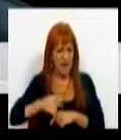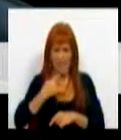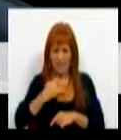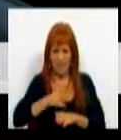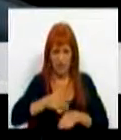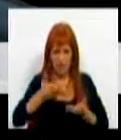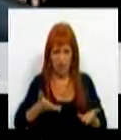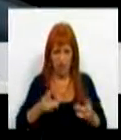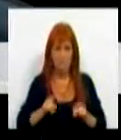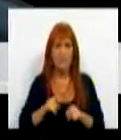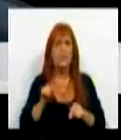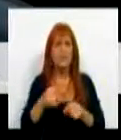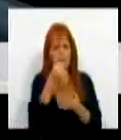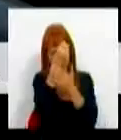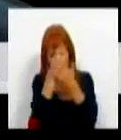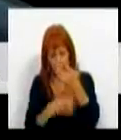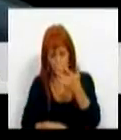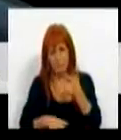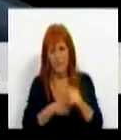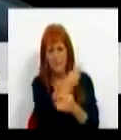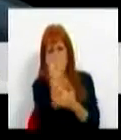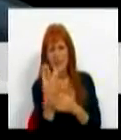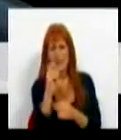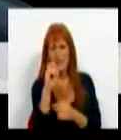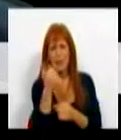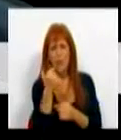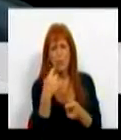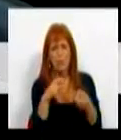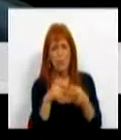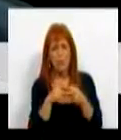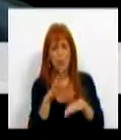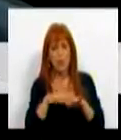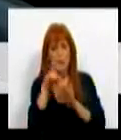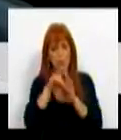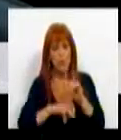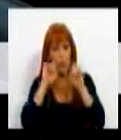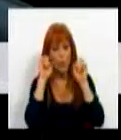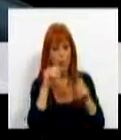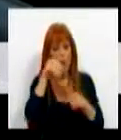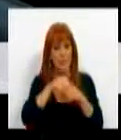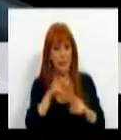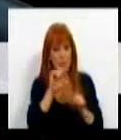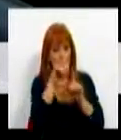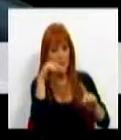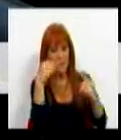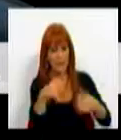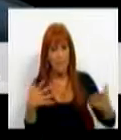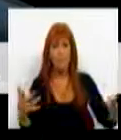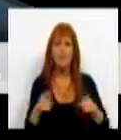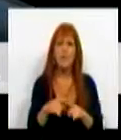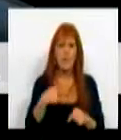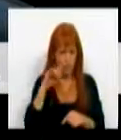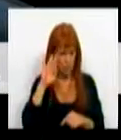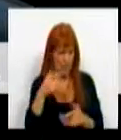foi referida, onde são elencadas 31 deficiências decorrentes dos relatórios de controle interno do Banif.